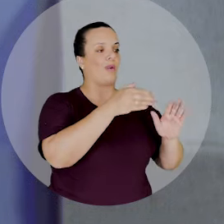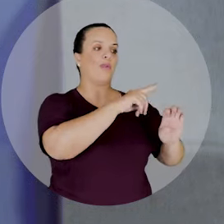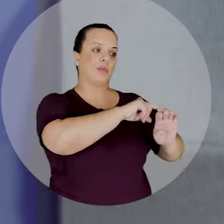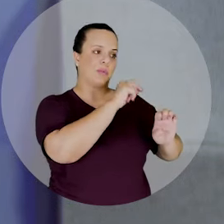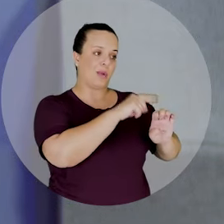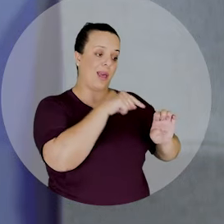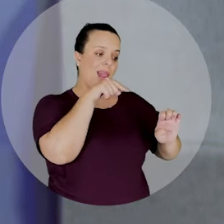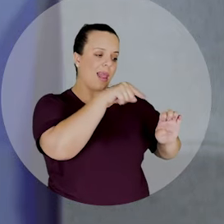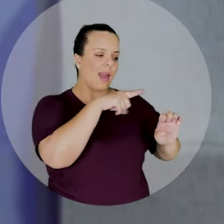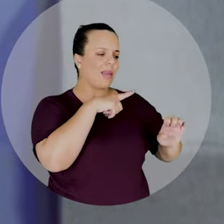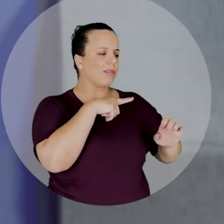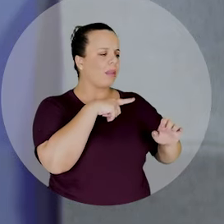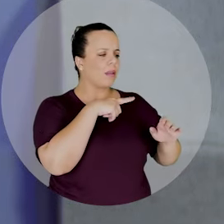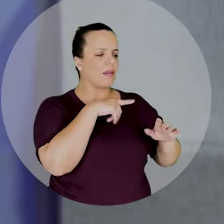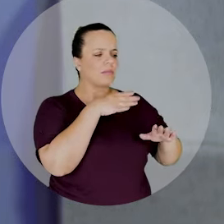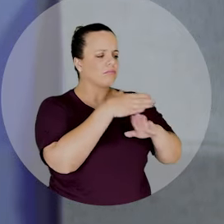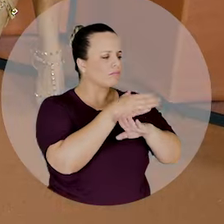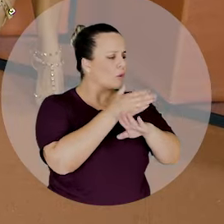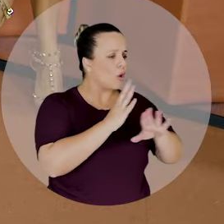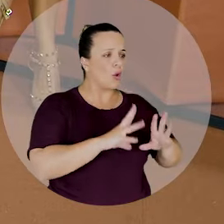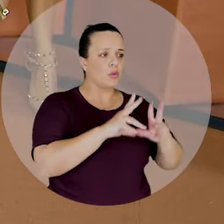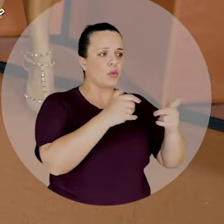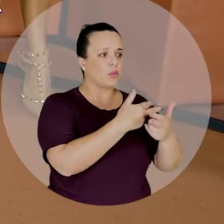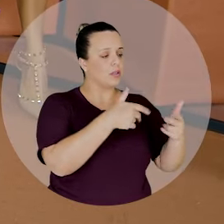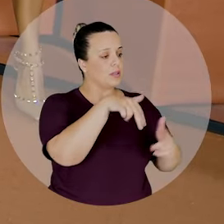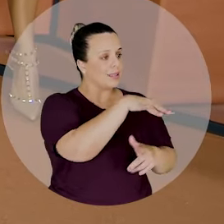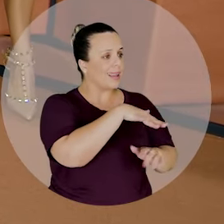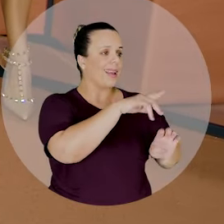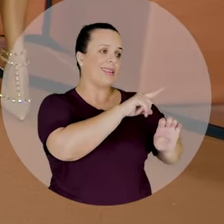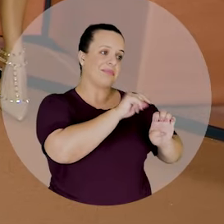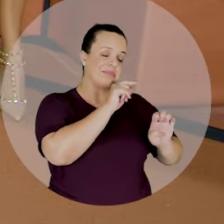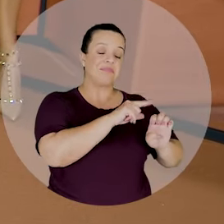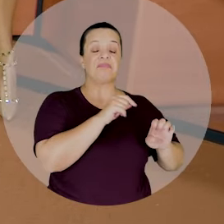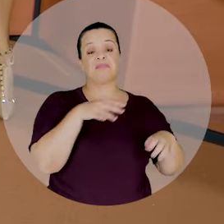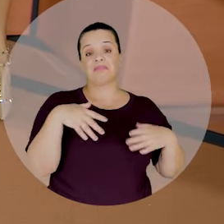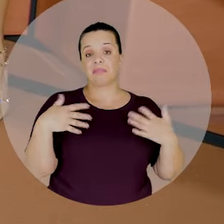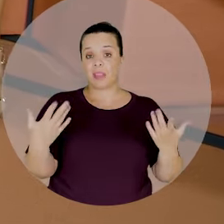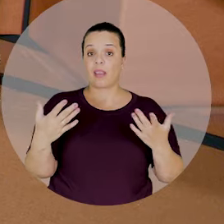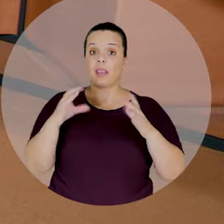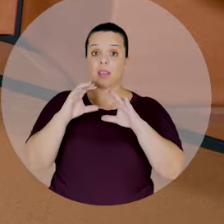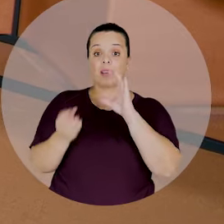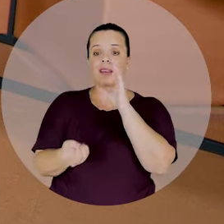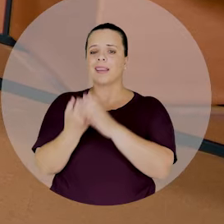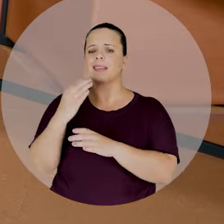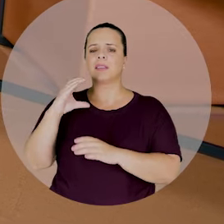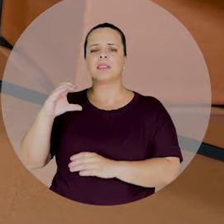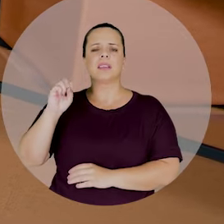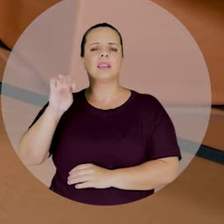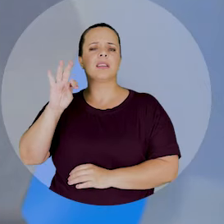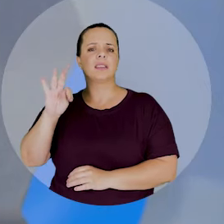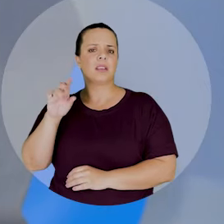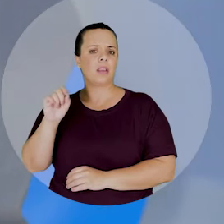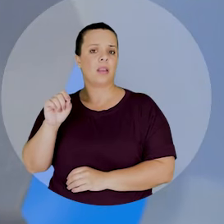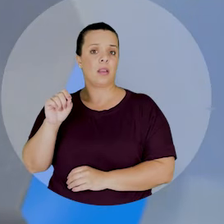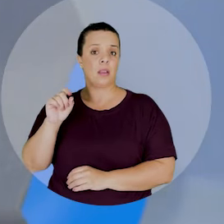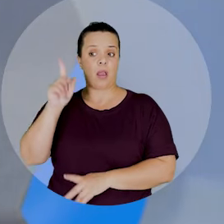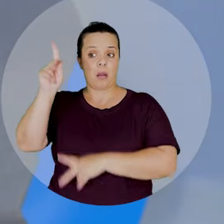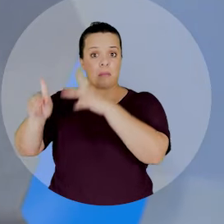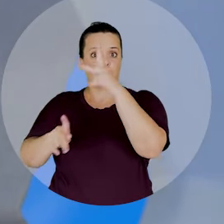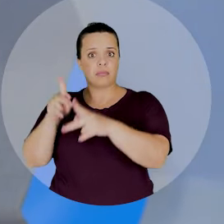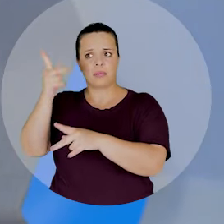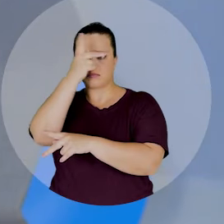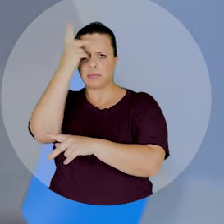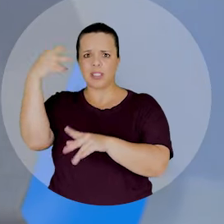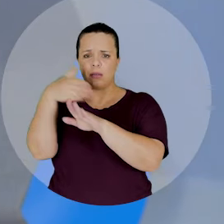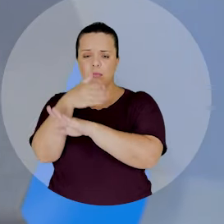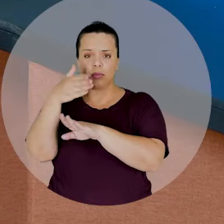E lá eu vou ter acesso a tudo que tem disponível para os empreendedores. E com a criação das CSTs, aumentou a